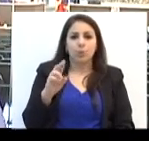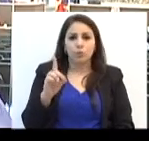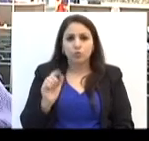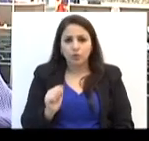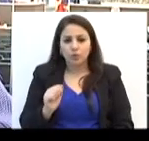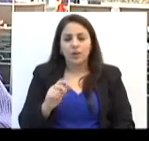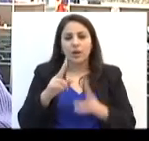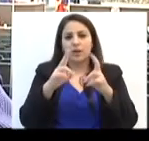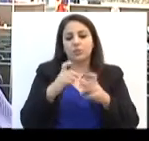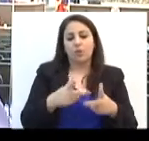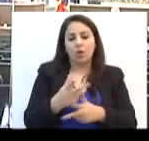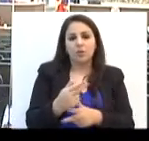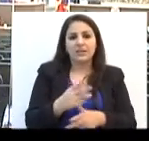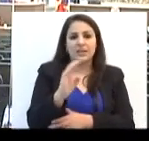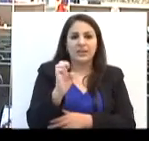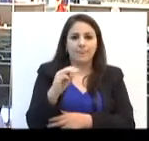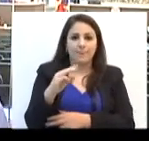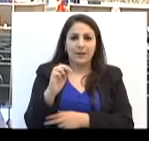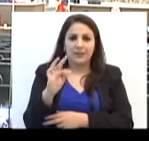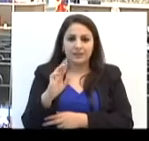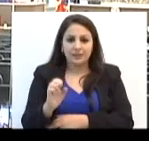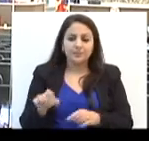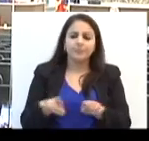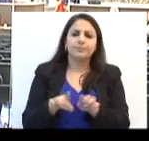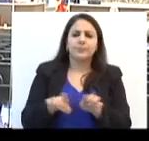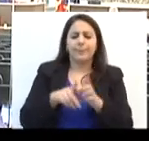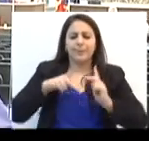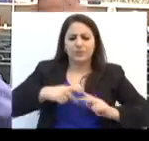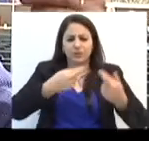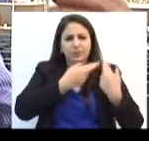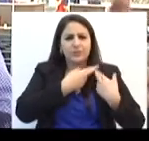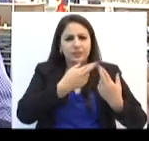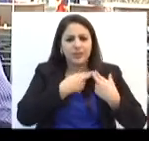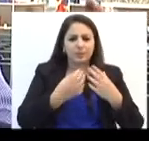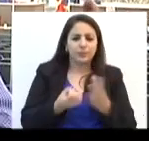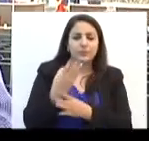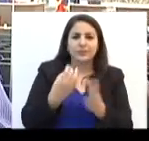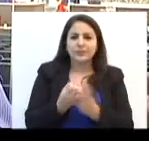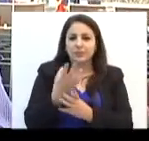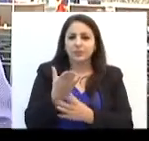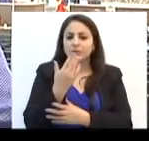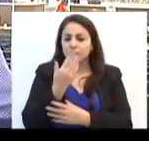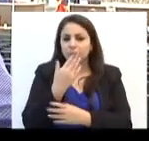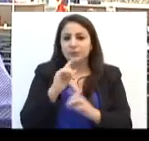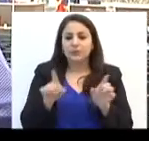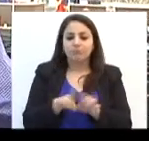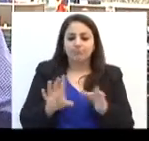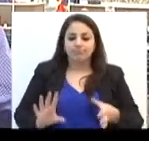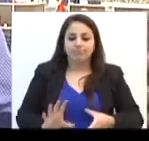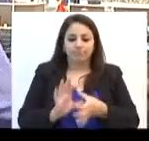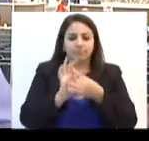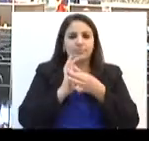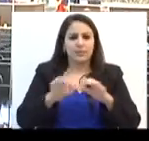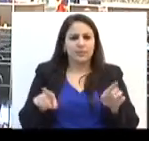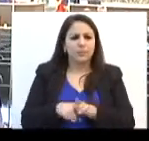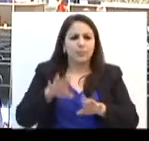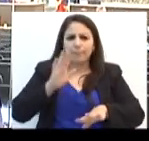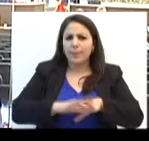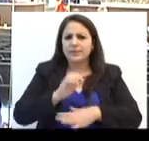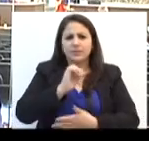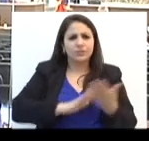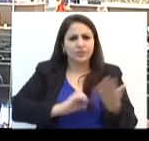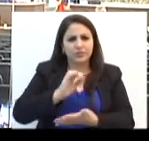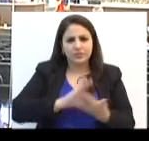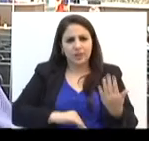que tinham responsabilidade como a questão do cooperativismo, a questão da produção de alimento, tá, estão agregando, estão assumindo mais